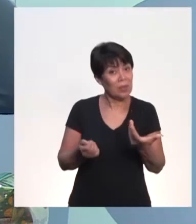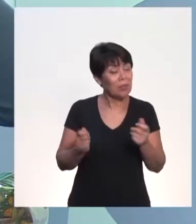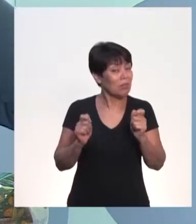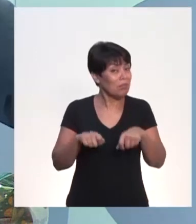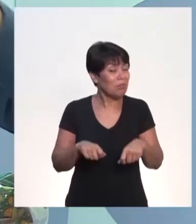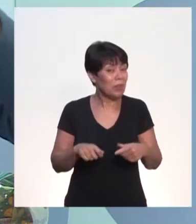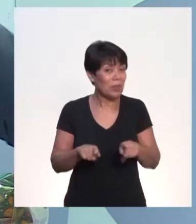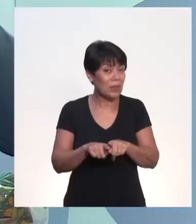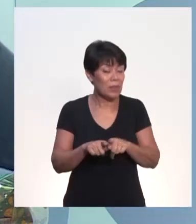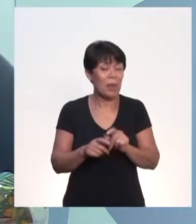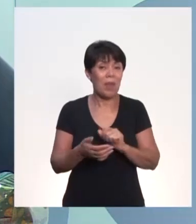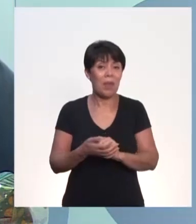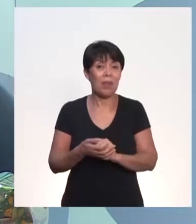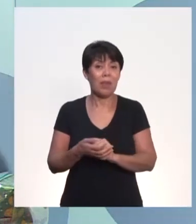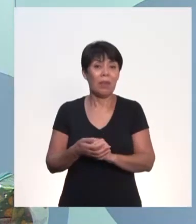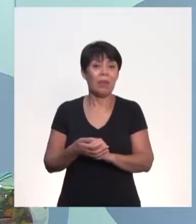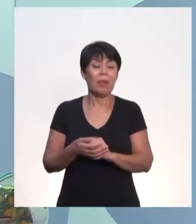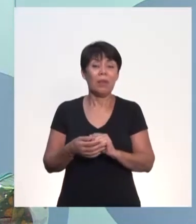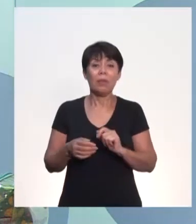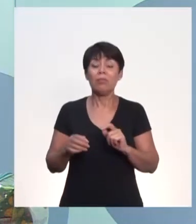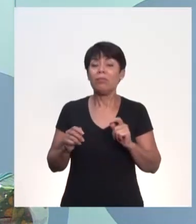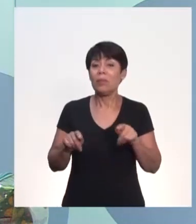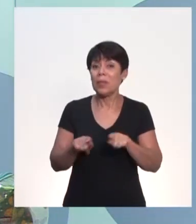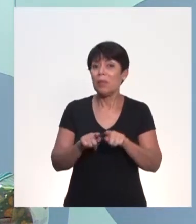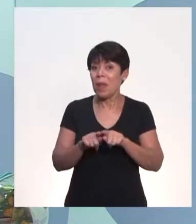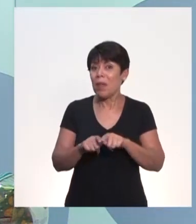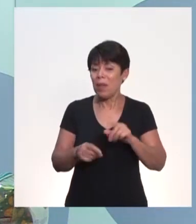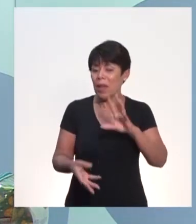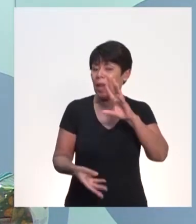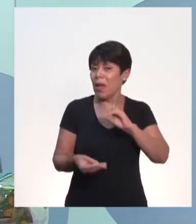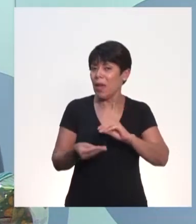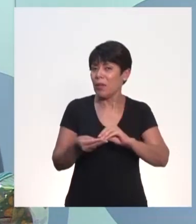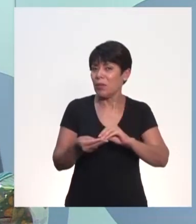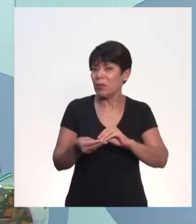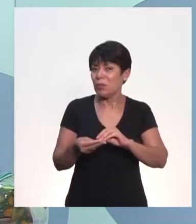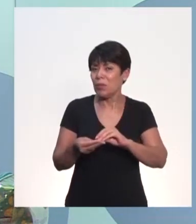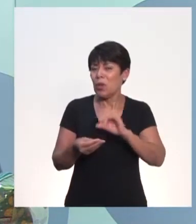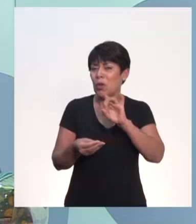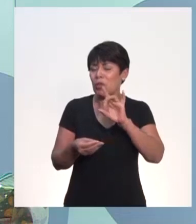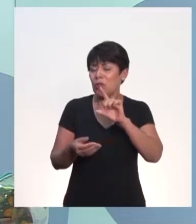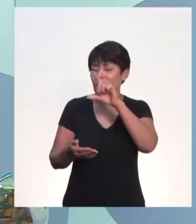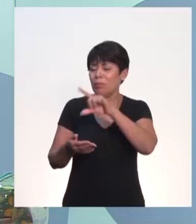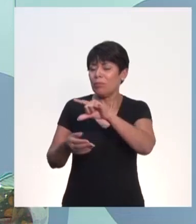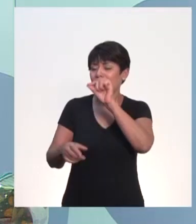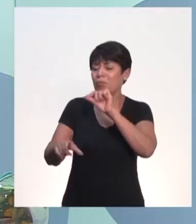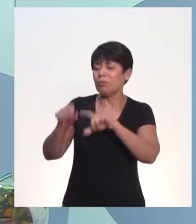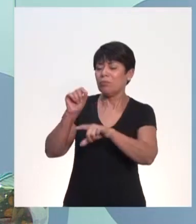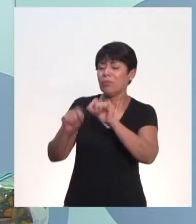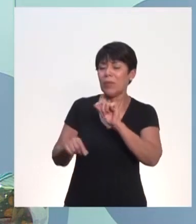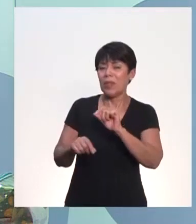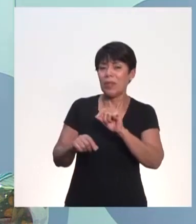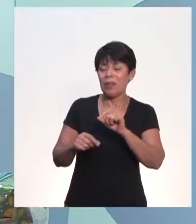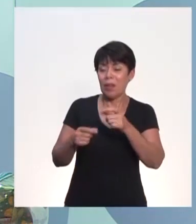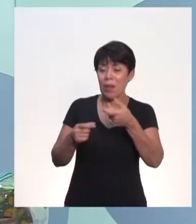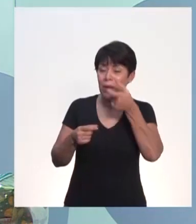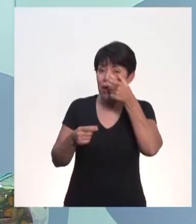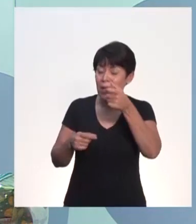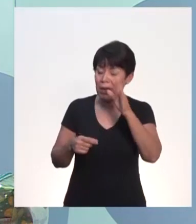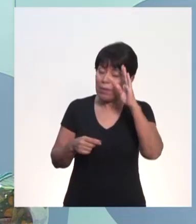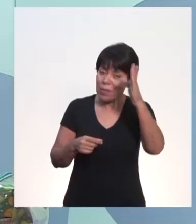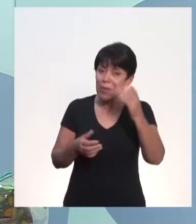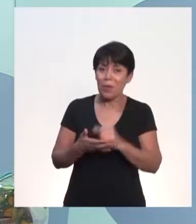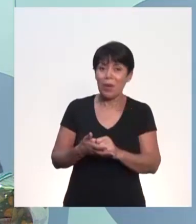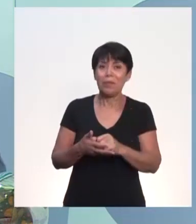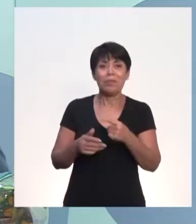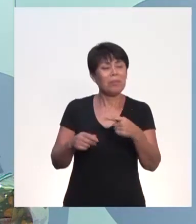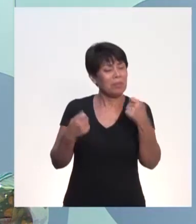para algumas coisas, né? Mas a gente pode resumir coisas que interessam a gente, porque essas técnicas elas também precisam ser